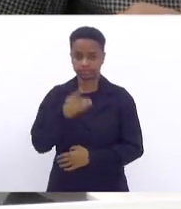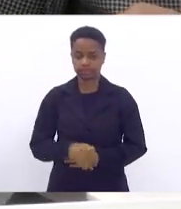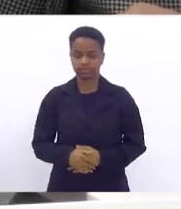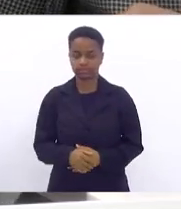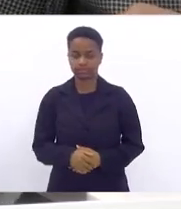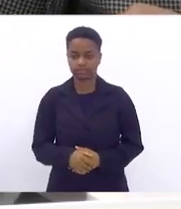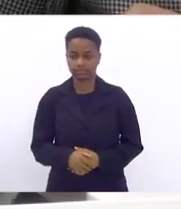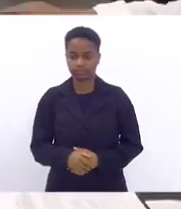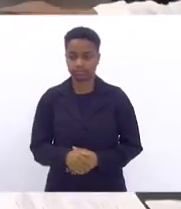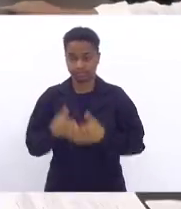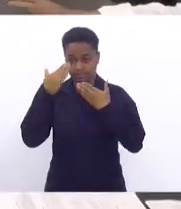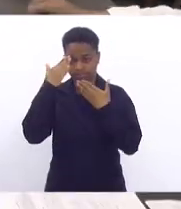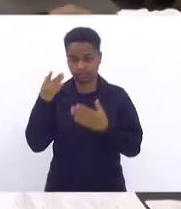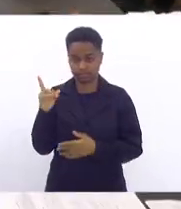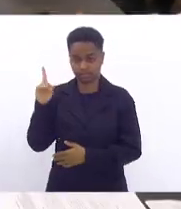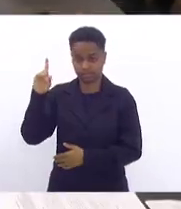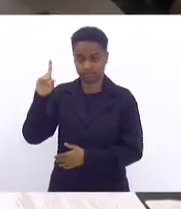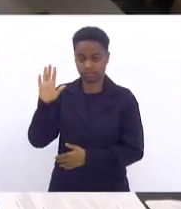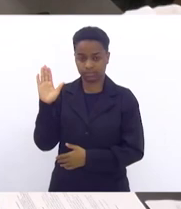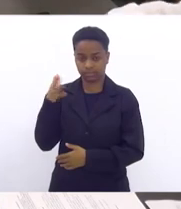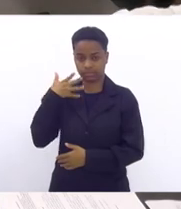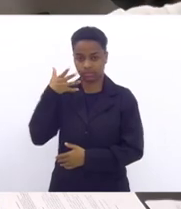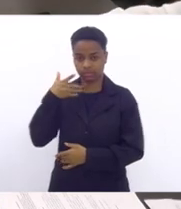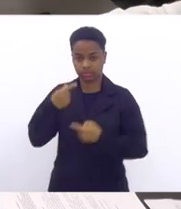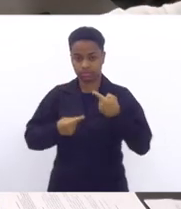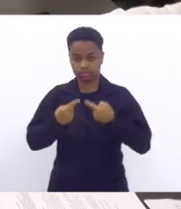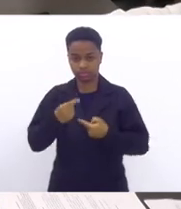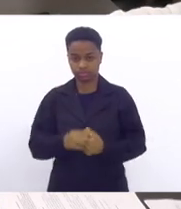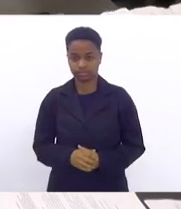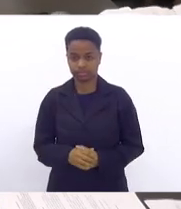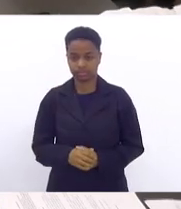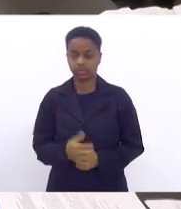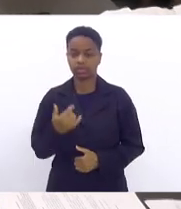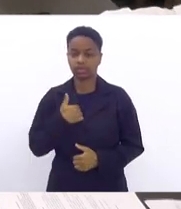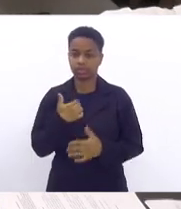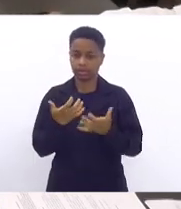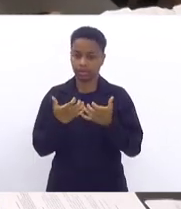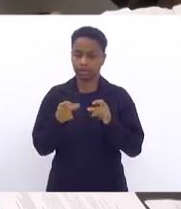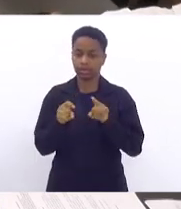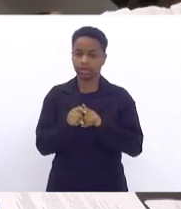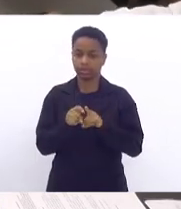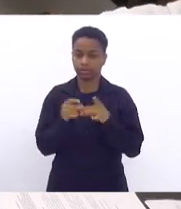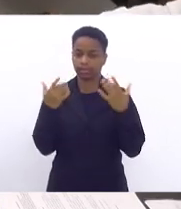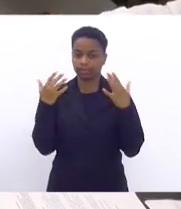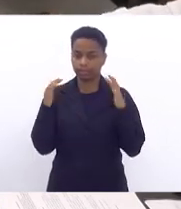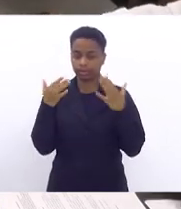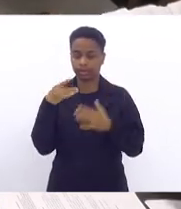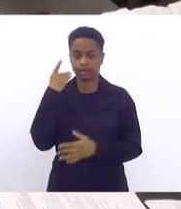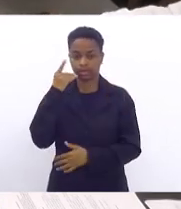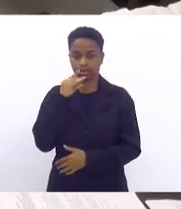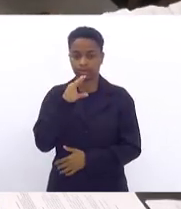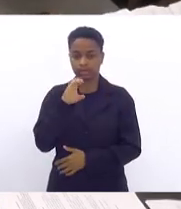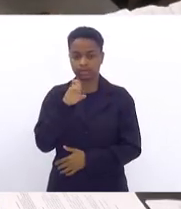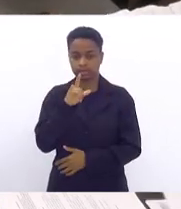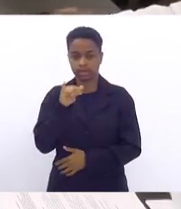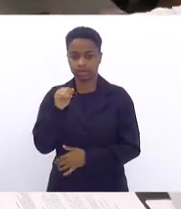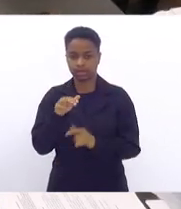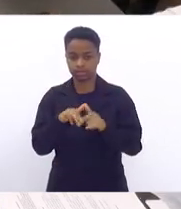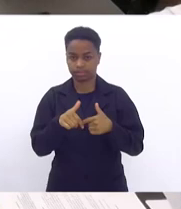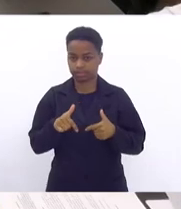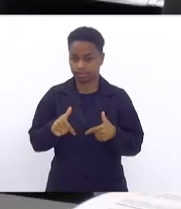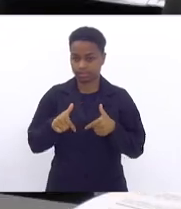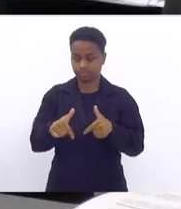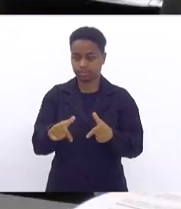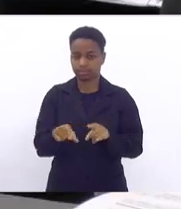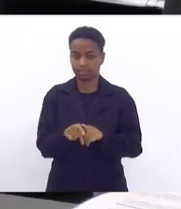Senhor presidente, para discutir. Para discutir, deputado Vinícius Cozzolino. Eu também gostaria de parabenizar a deputada Célia Jordão pela iniciativa. E